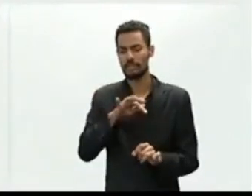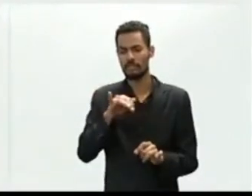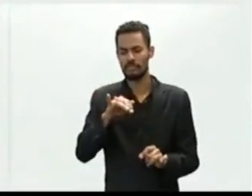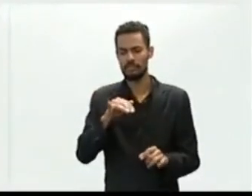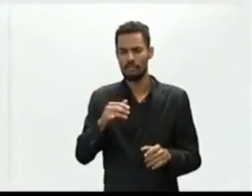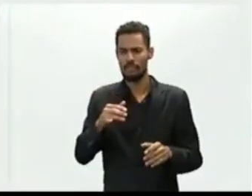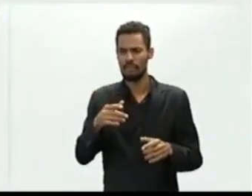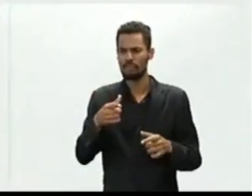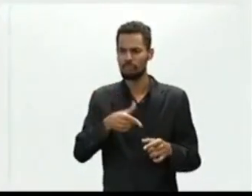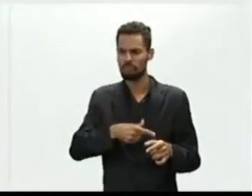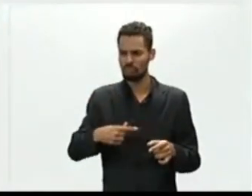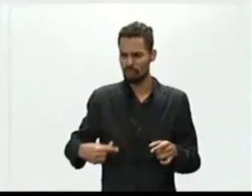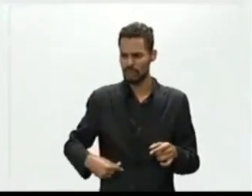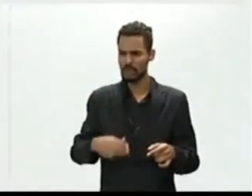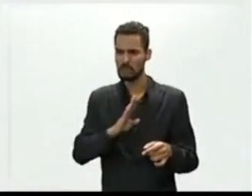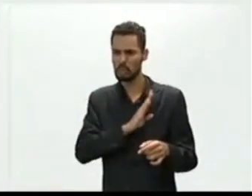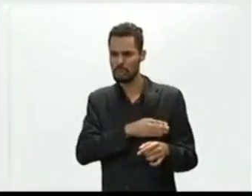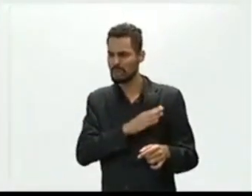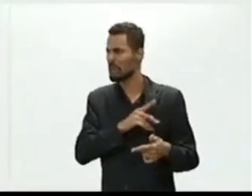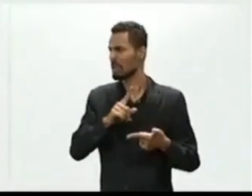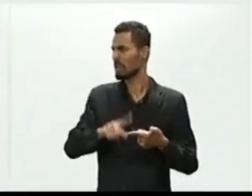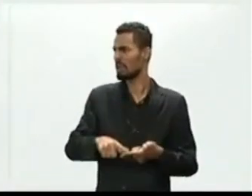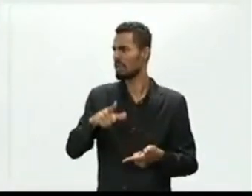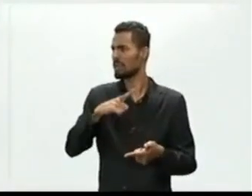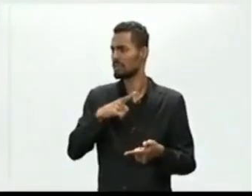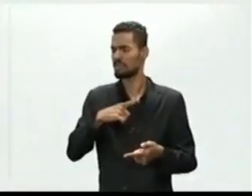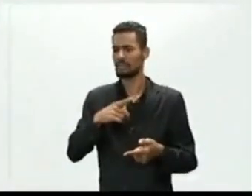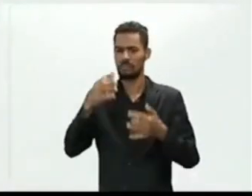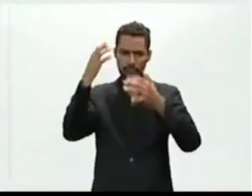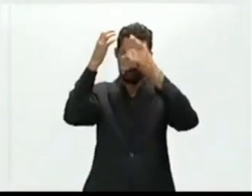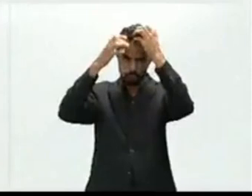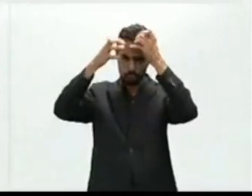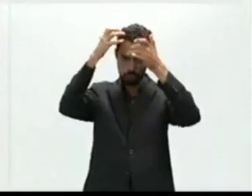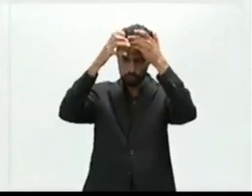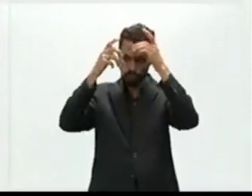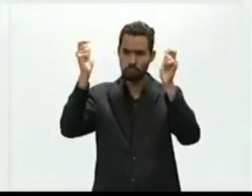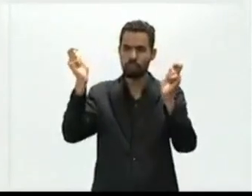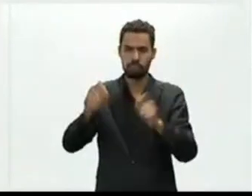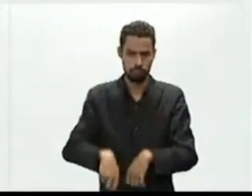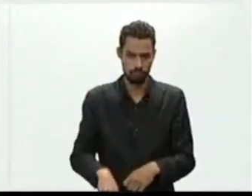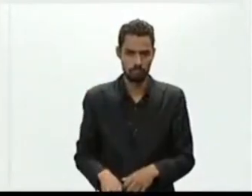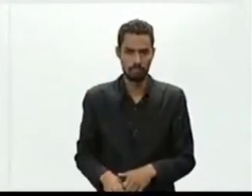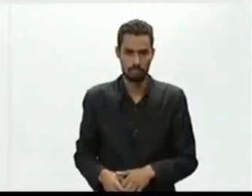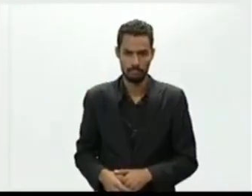fígado, cardiomiócitos, né, de coração, e neurônios até, inclusive, tá?